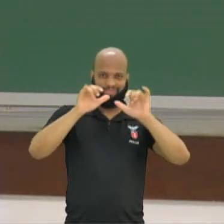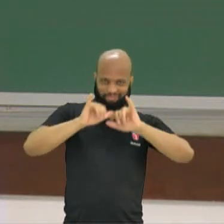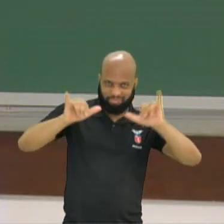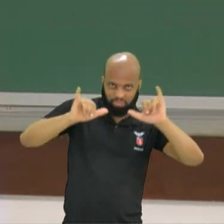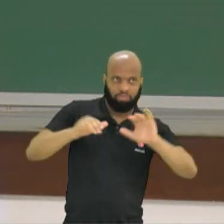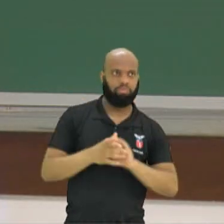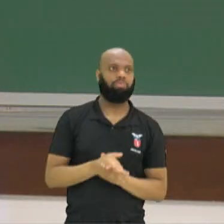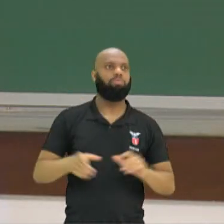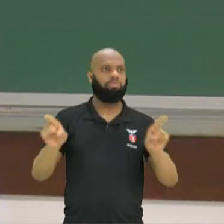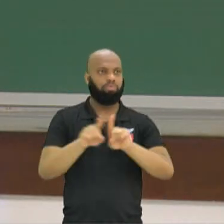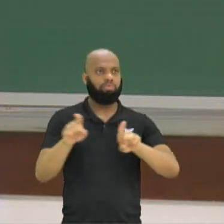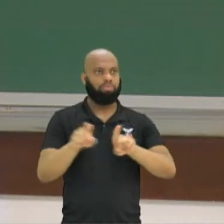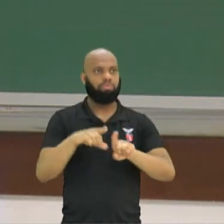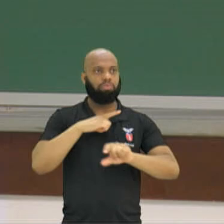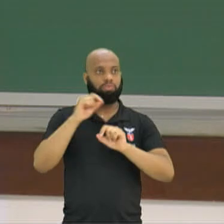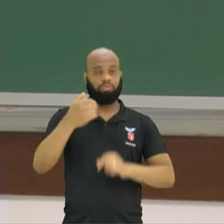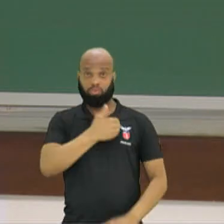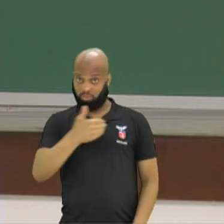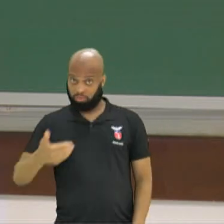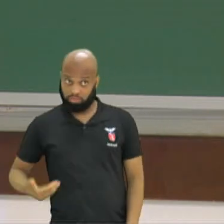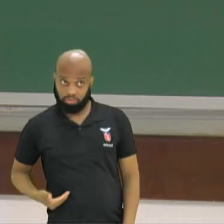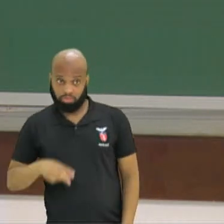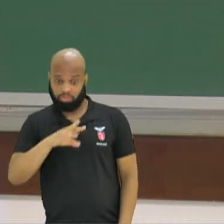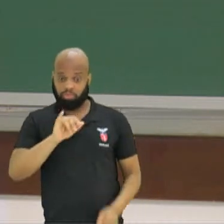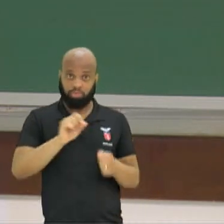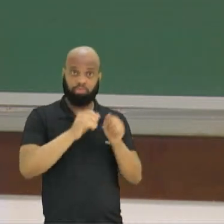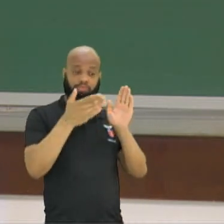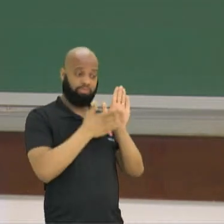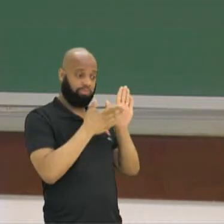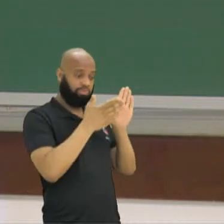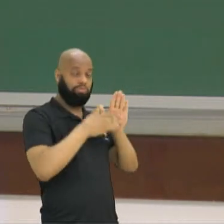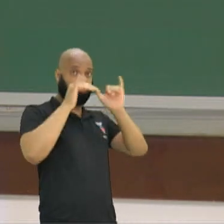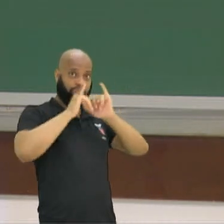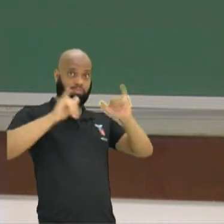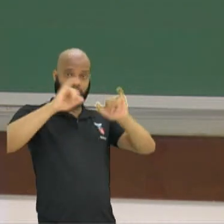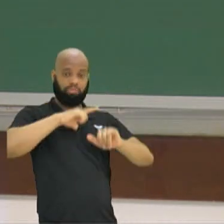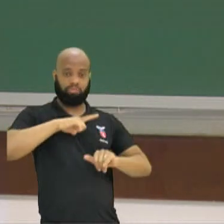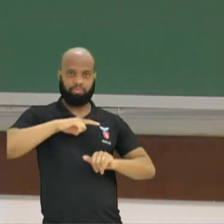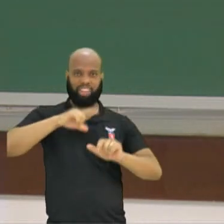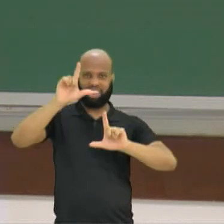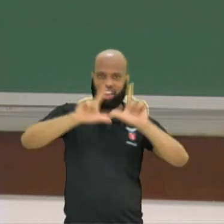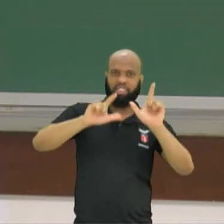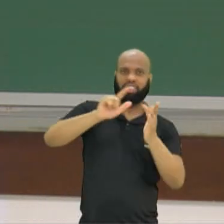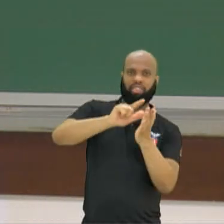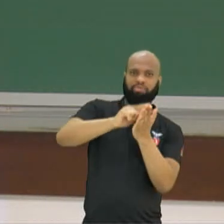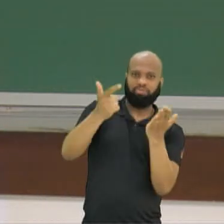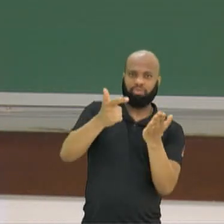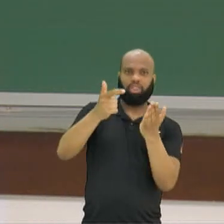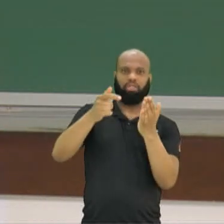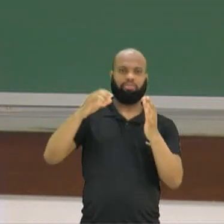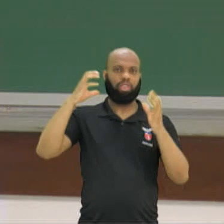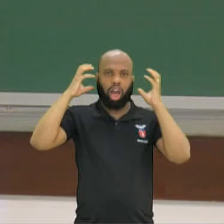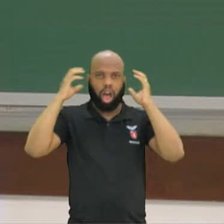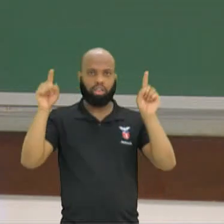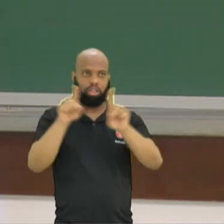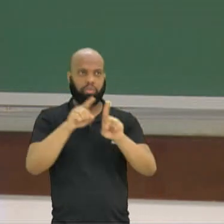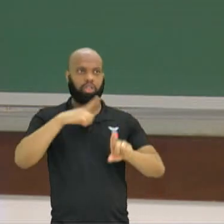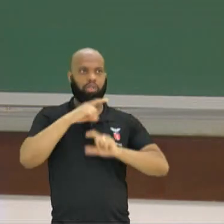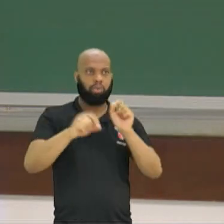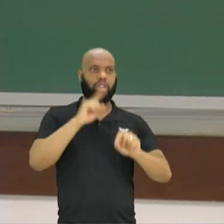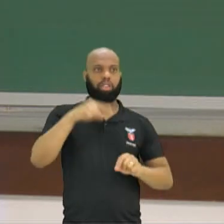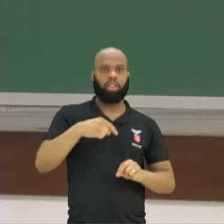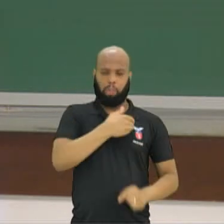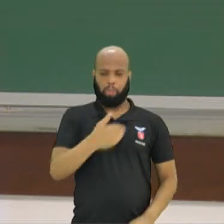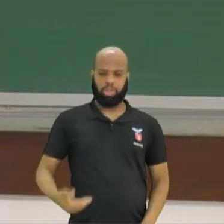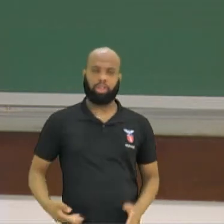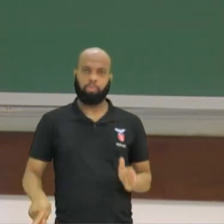ela subentende que o governo vai fazer campanhas, então eu tenho as mídias, o governo, e aí depois o poder legislativo,